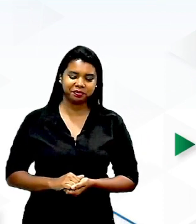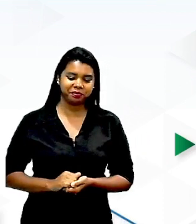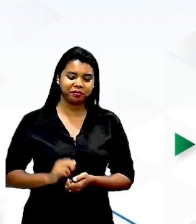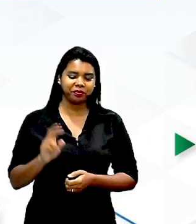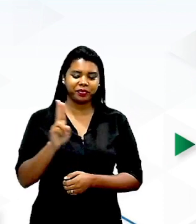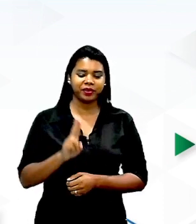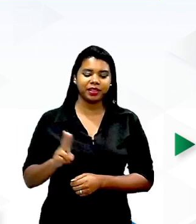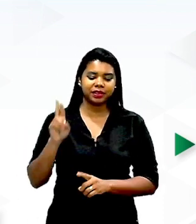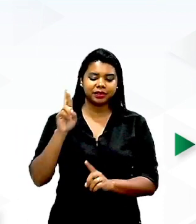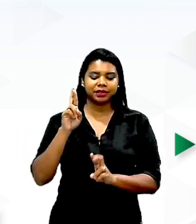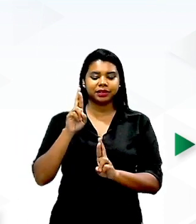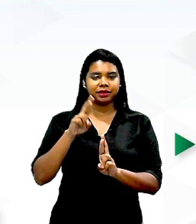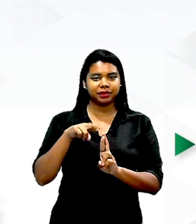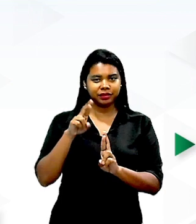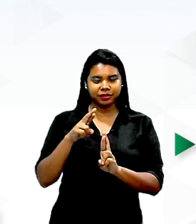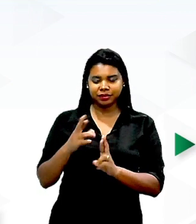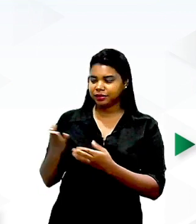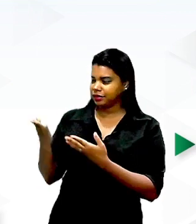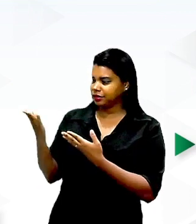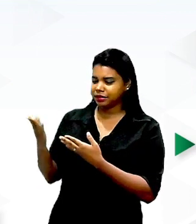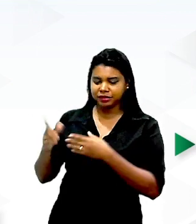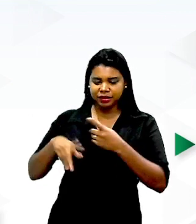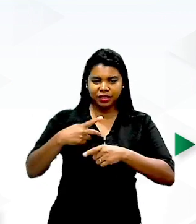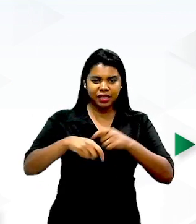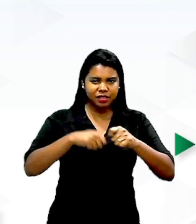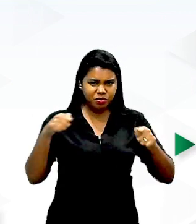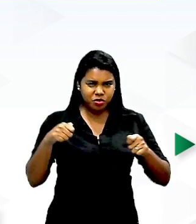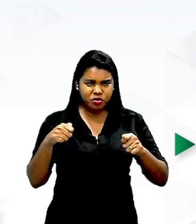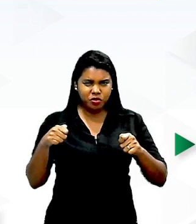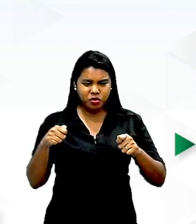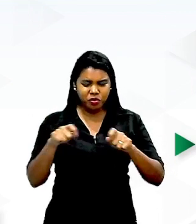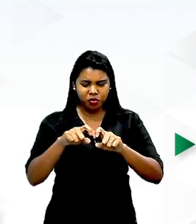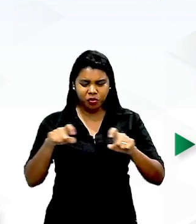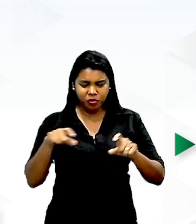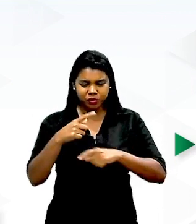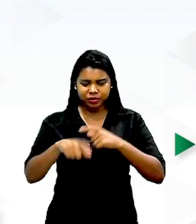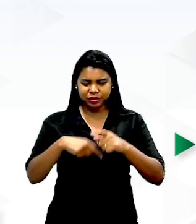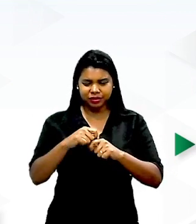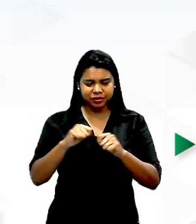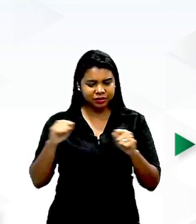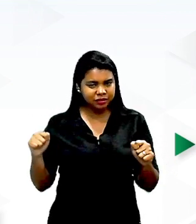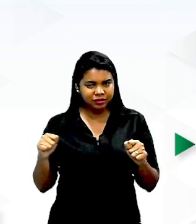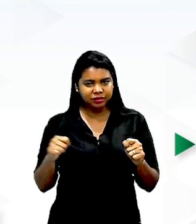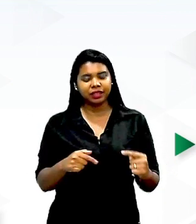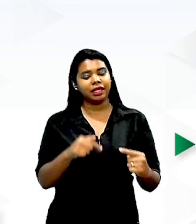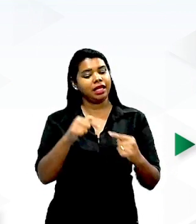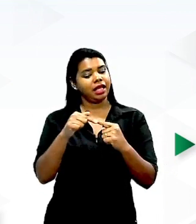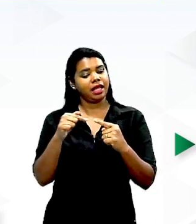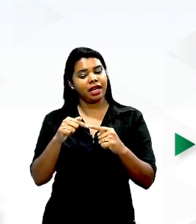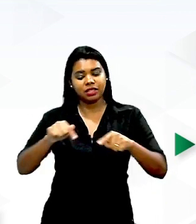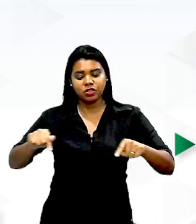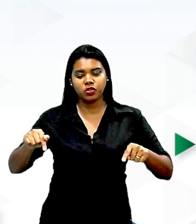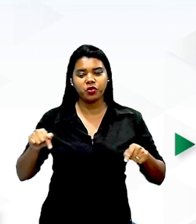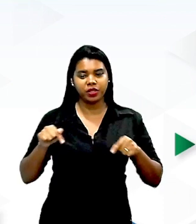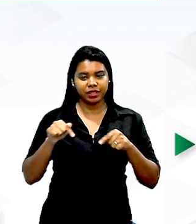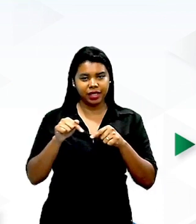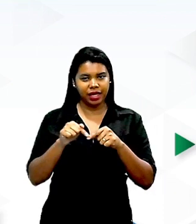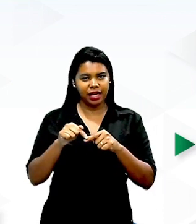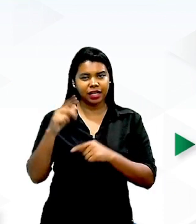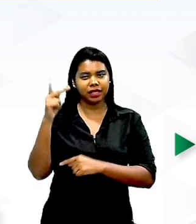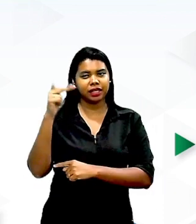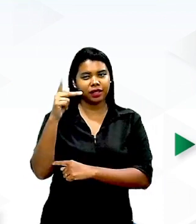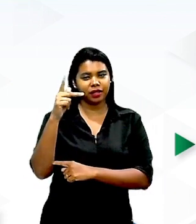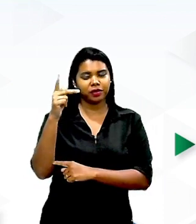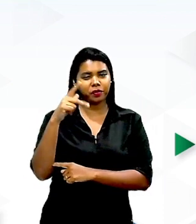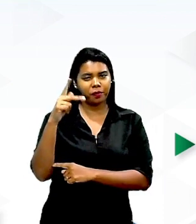utilizavam como referência essas cordas com os nós, tanto para medir a relação da área do perímetro